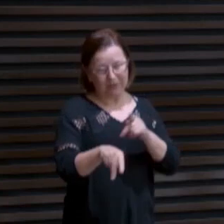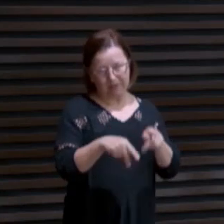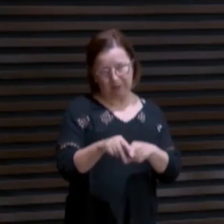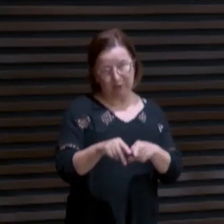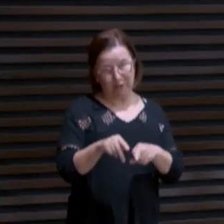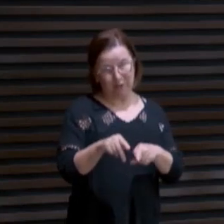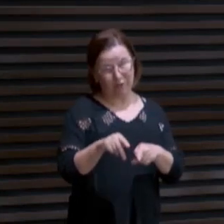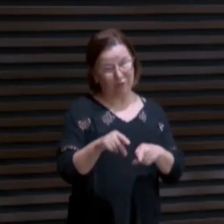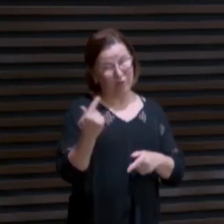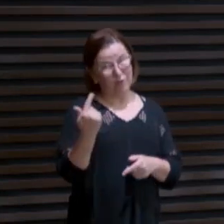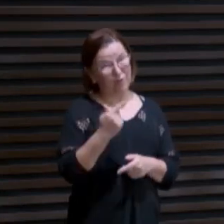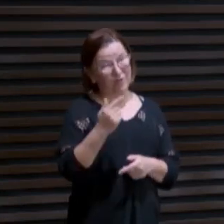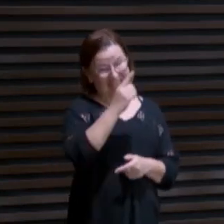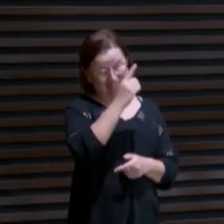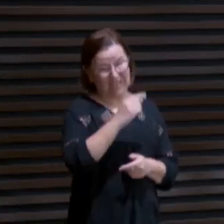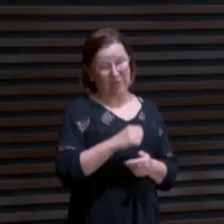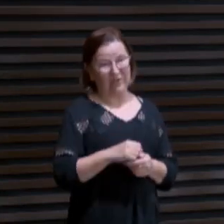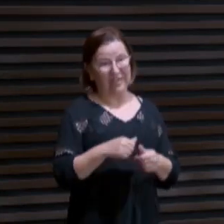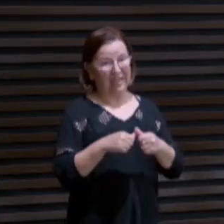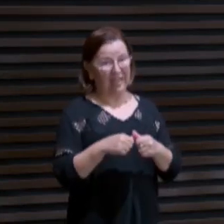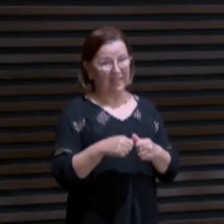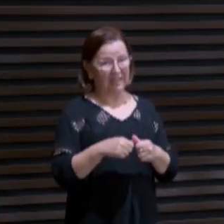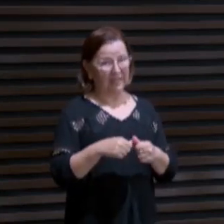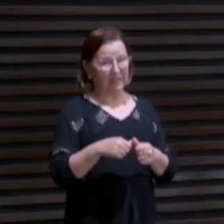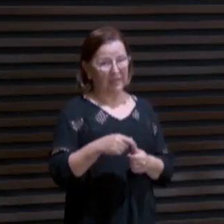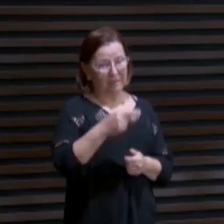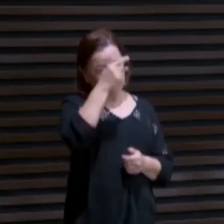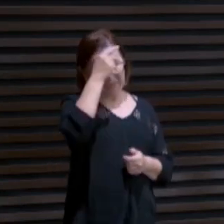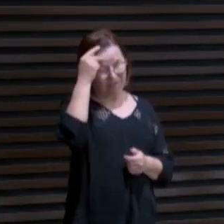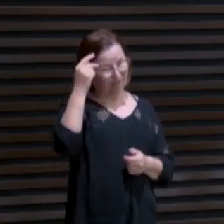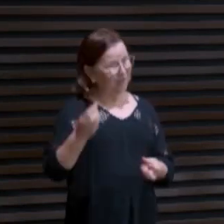essas pessoas não são dignas de crédito.